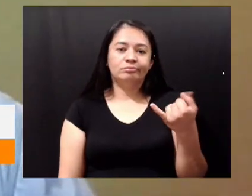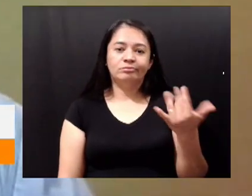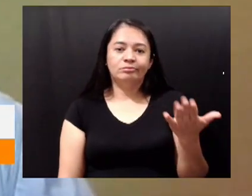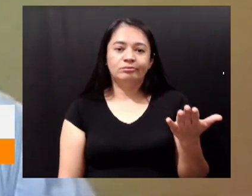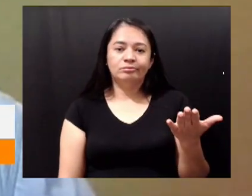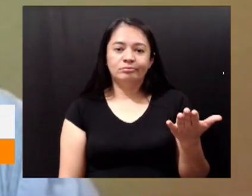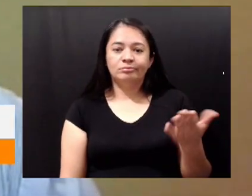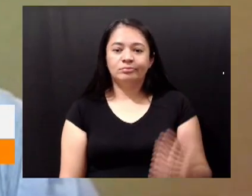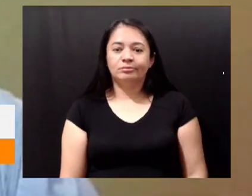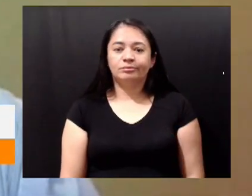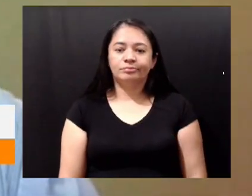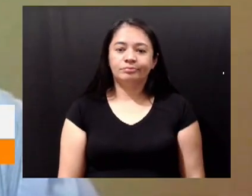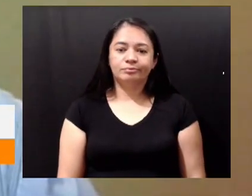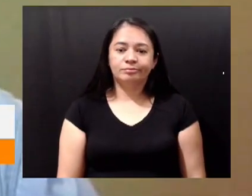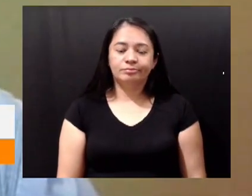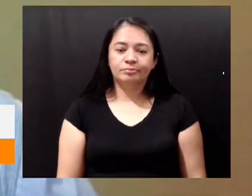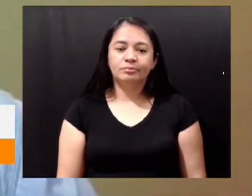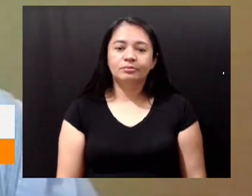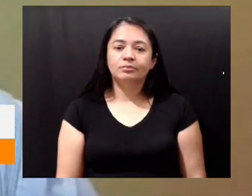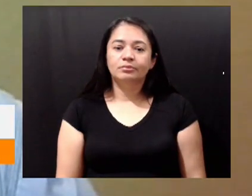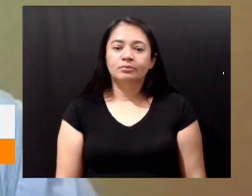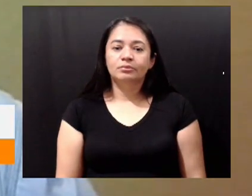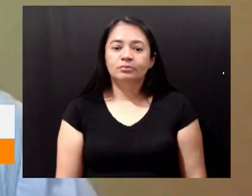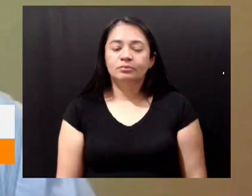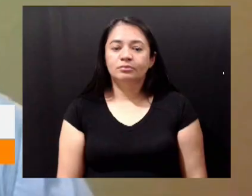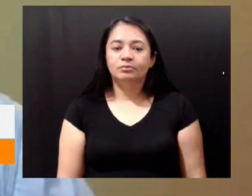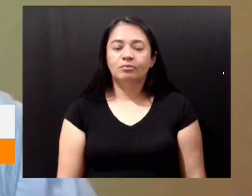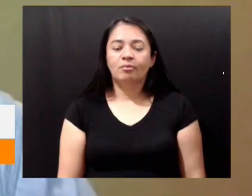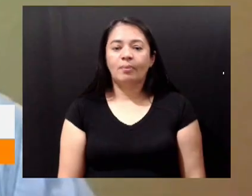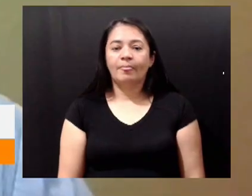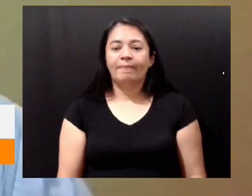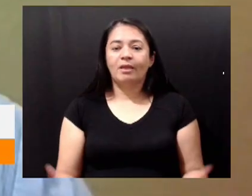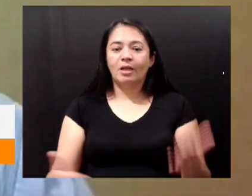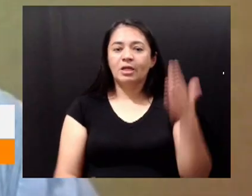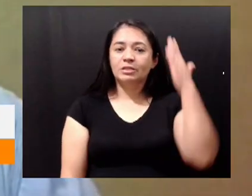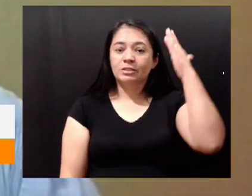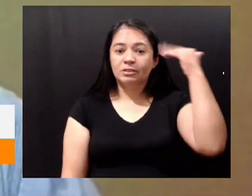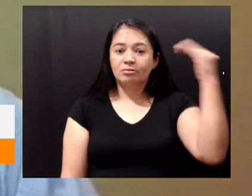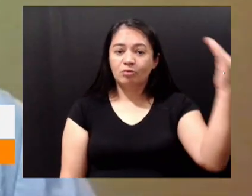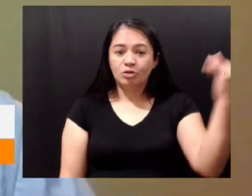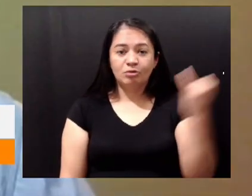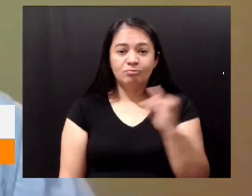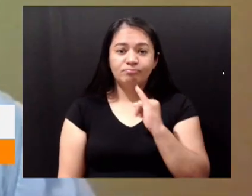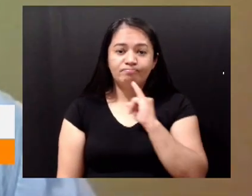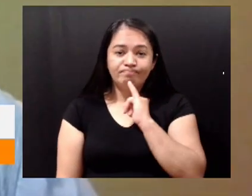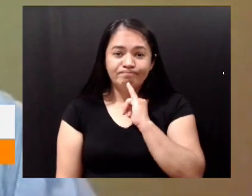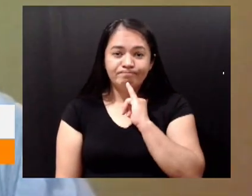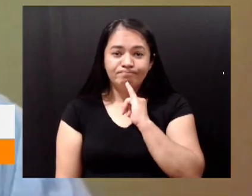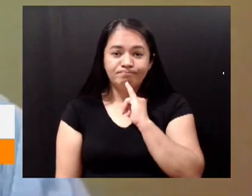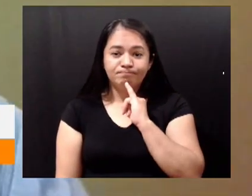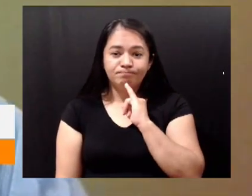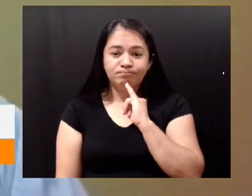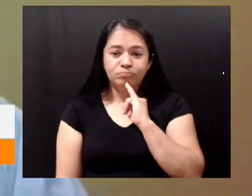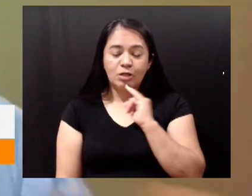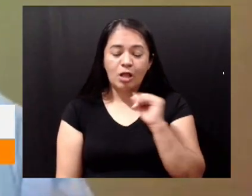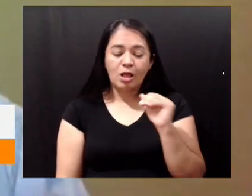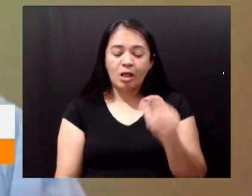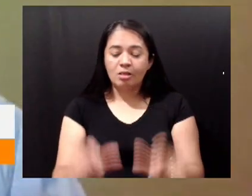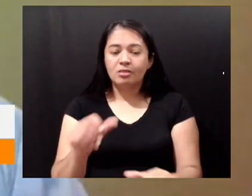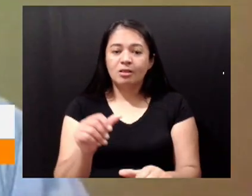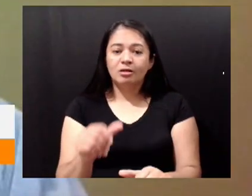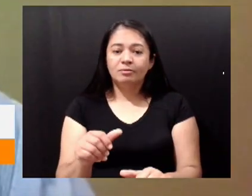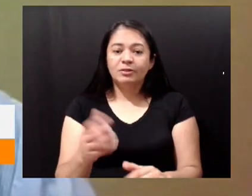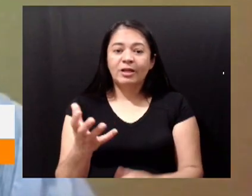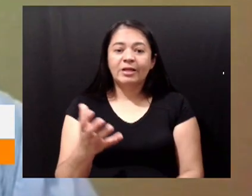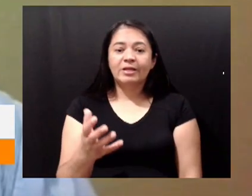esses medicamentos. Esses modismos, né, infelizmente, eles acabam pegando as pessoas que querem resultados, como a doutora